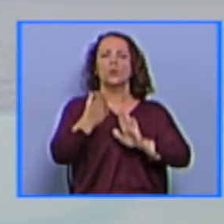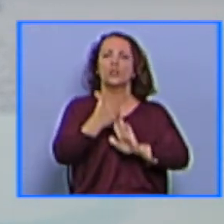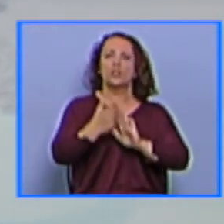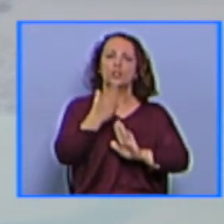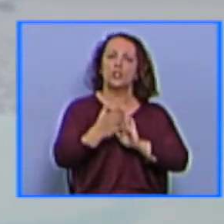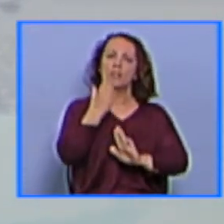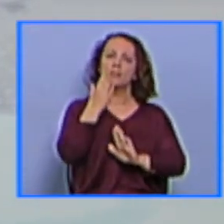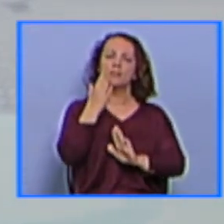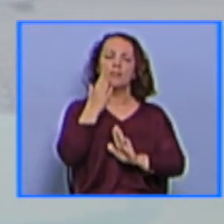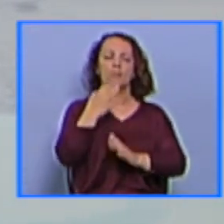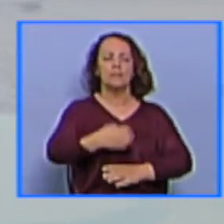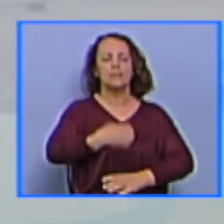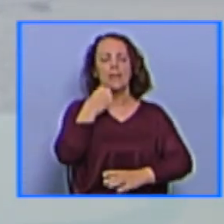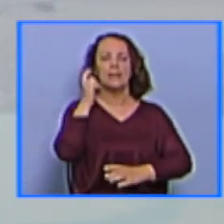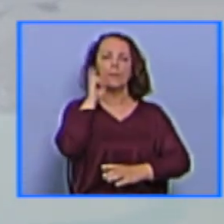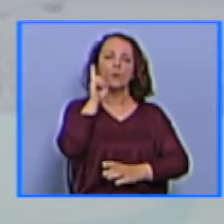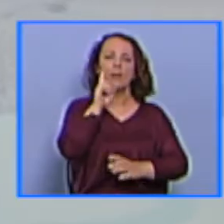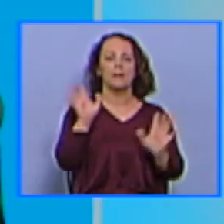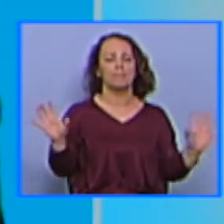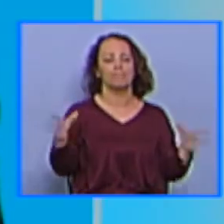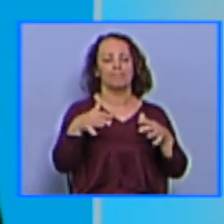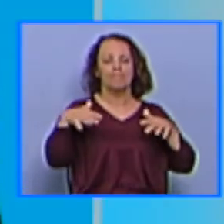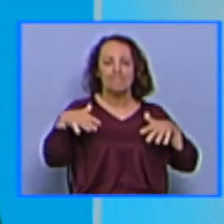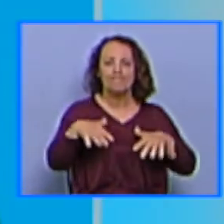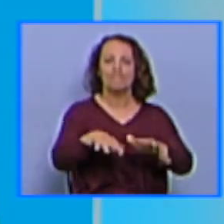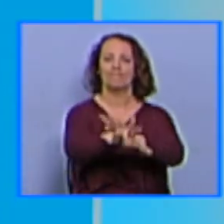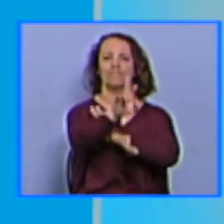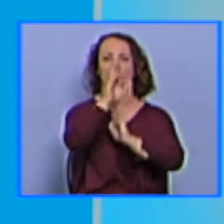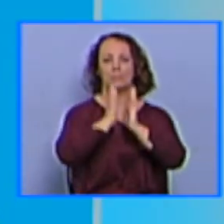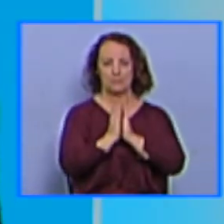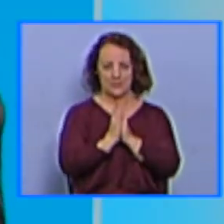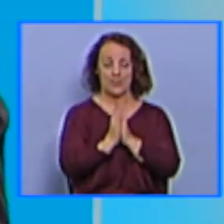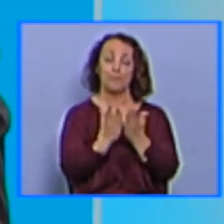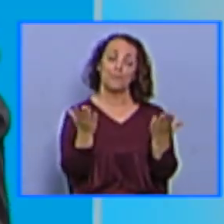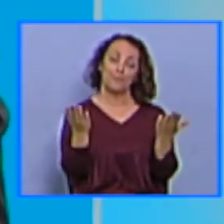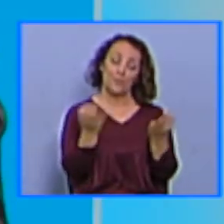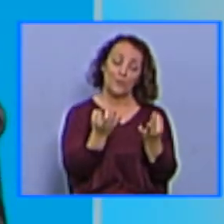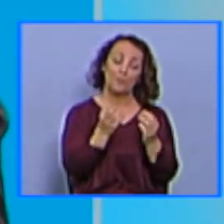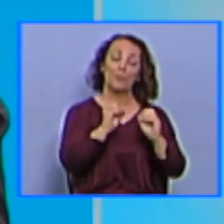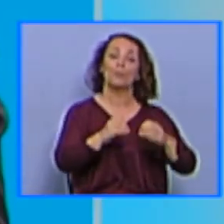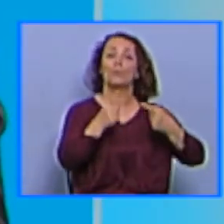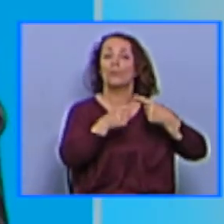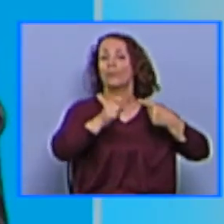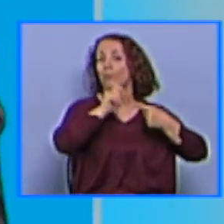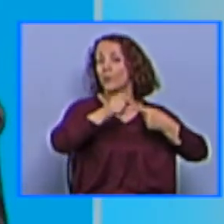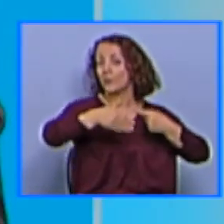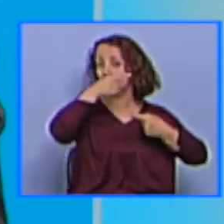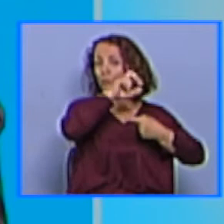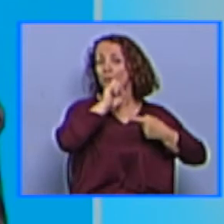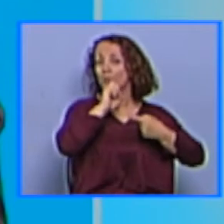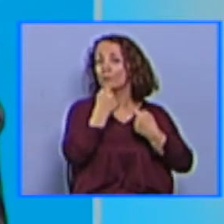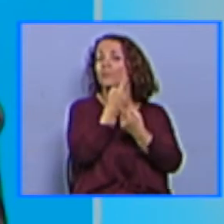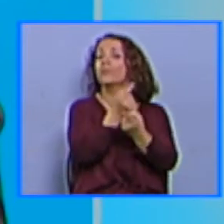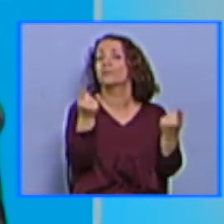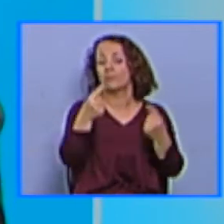da Eucaristia comunitária? Pois, são manifestações, como disse naquele ponto inicial que os bispos escreveram, é